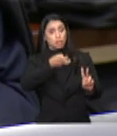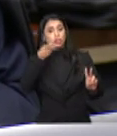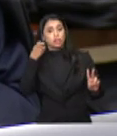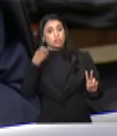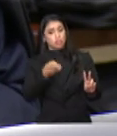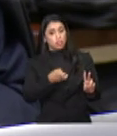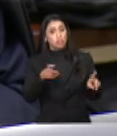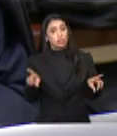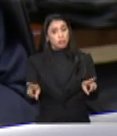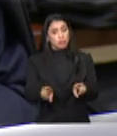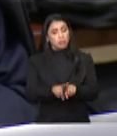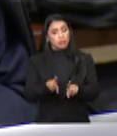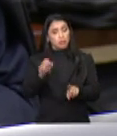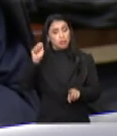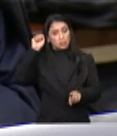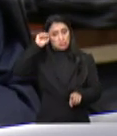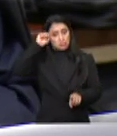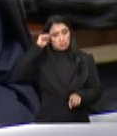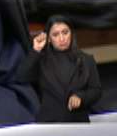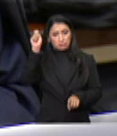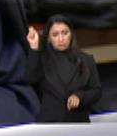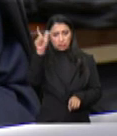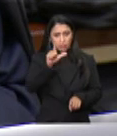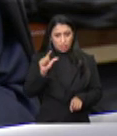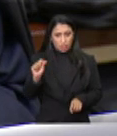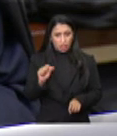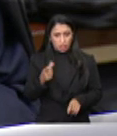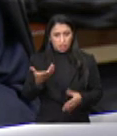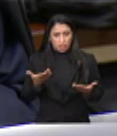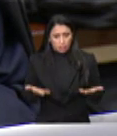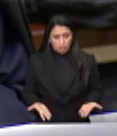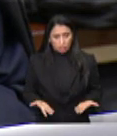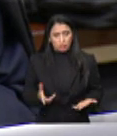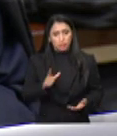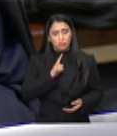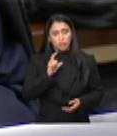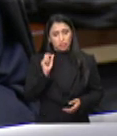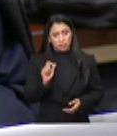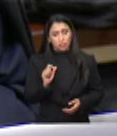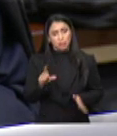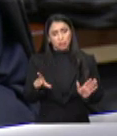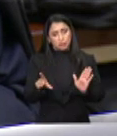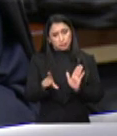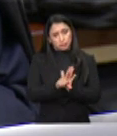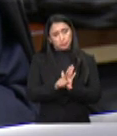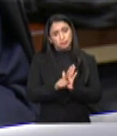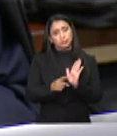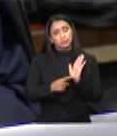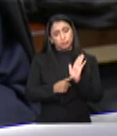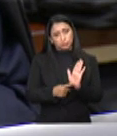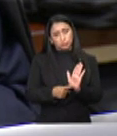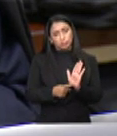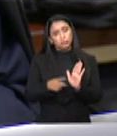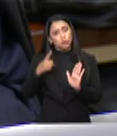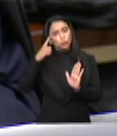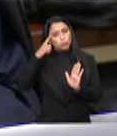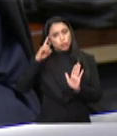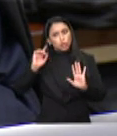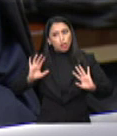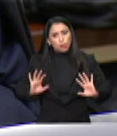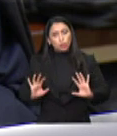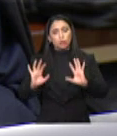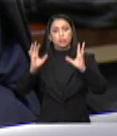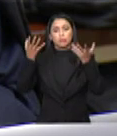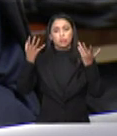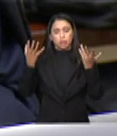e afro-brasileiras, e no parágrafo 2º, a lei disporá sobre a fixação de datas